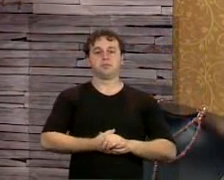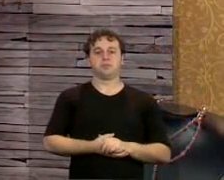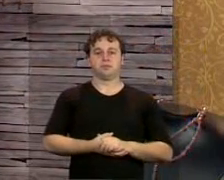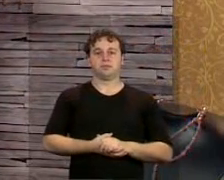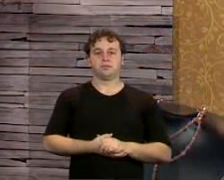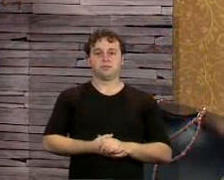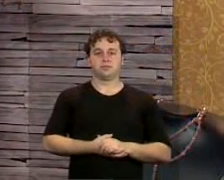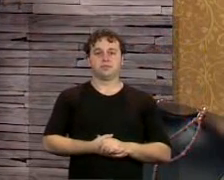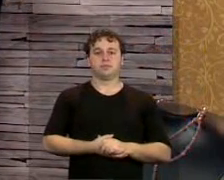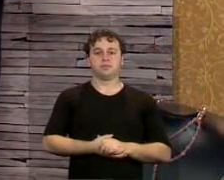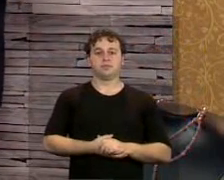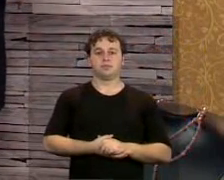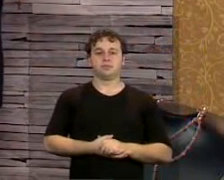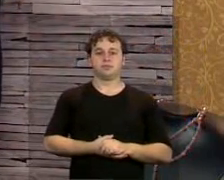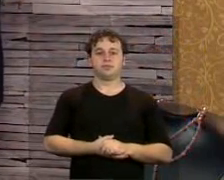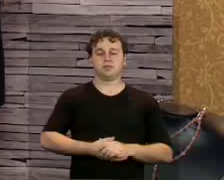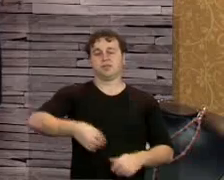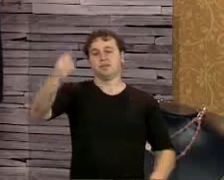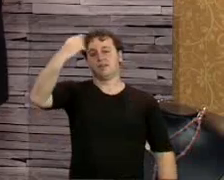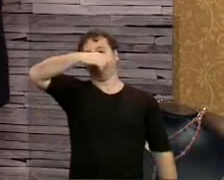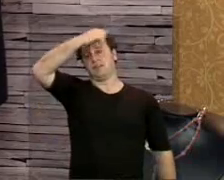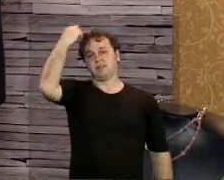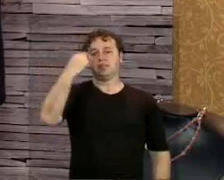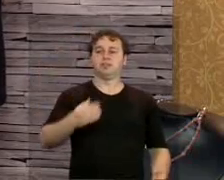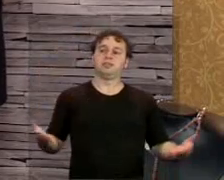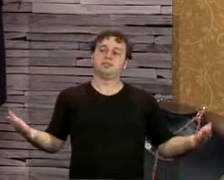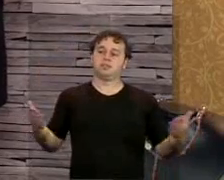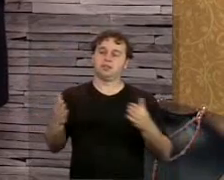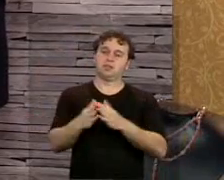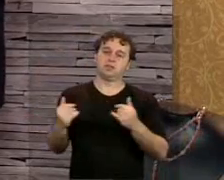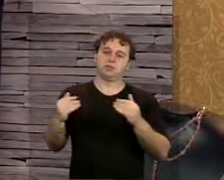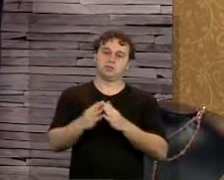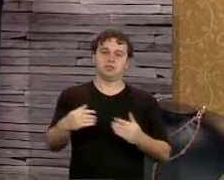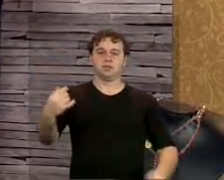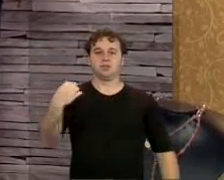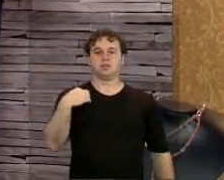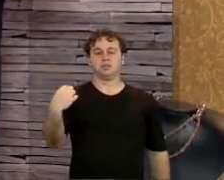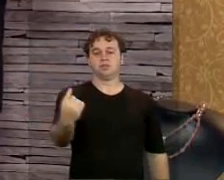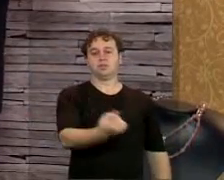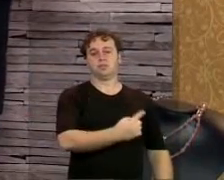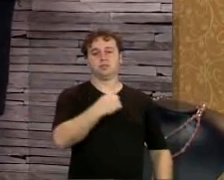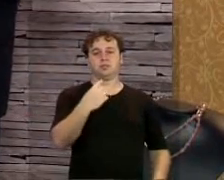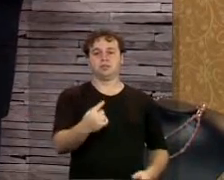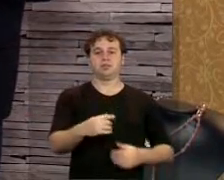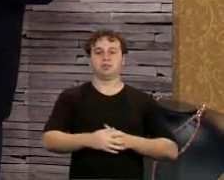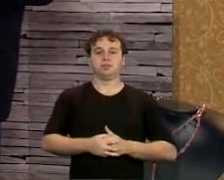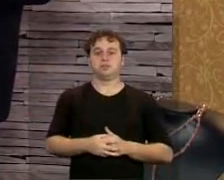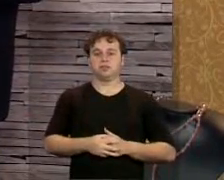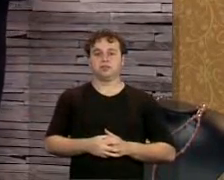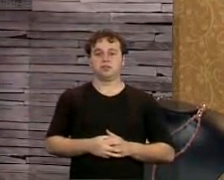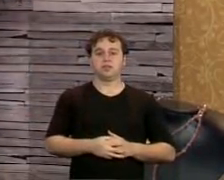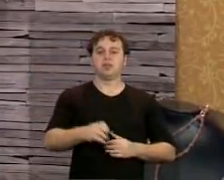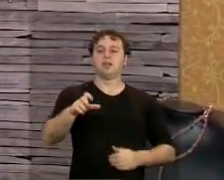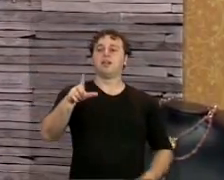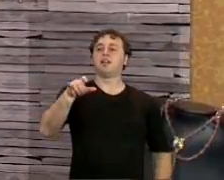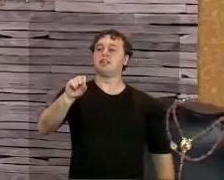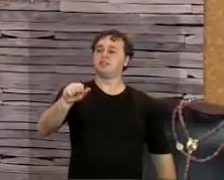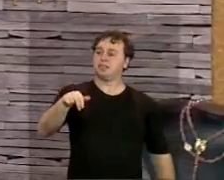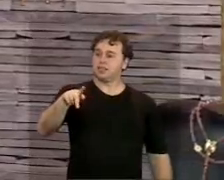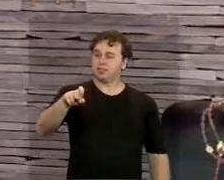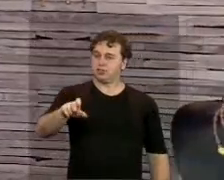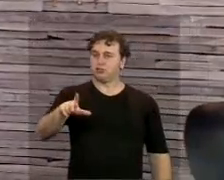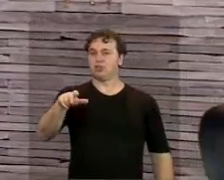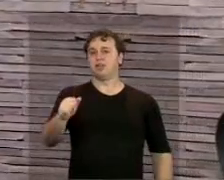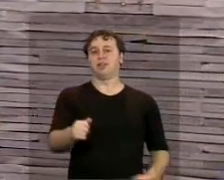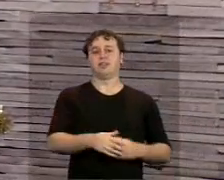as que mais precisarem. Santas Perpétua e Felicidade, rogai por nós. Elisângela, sempre